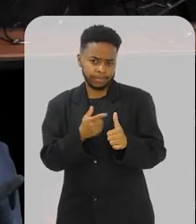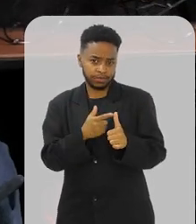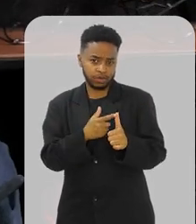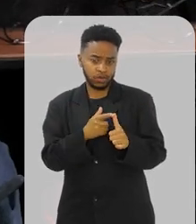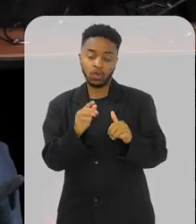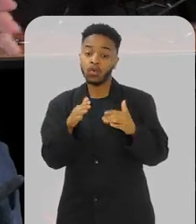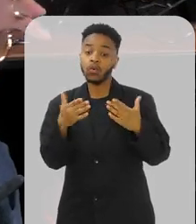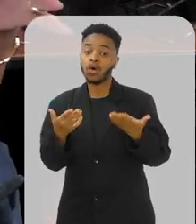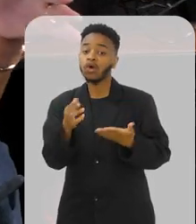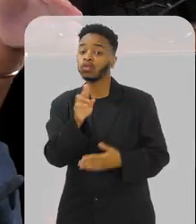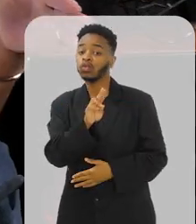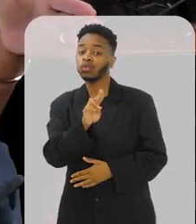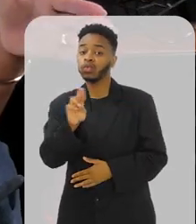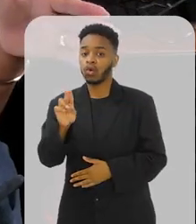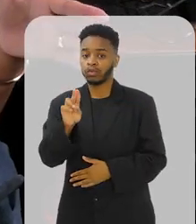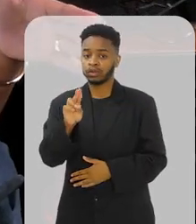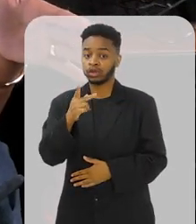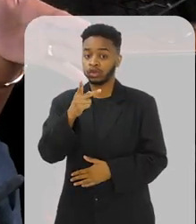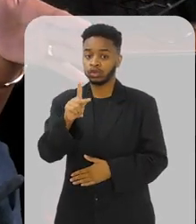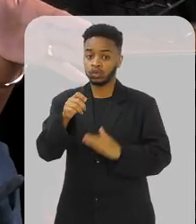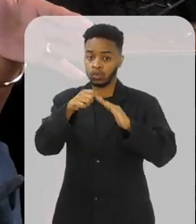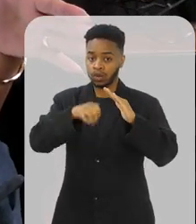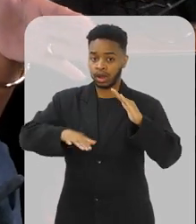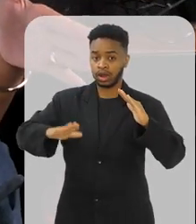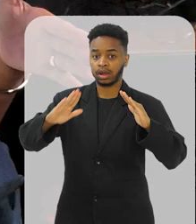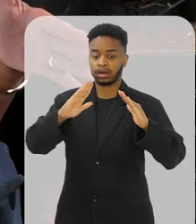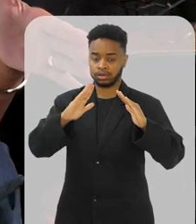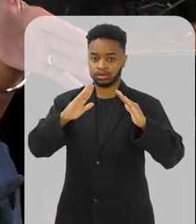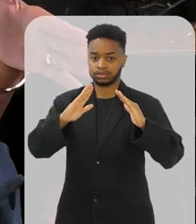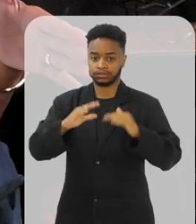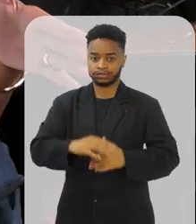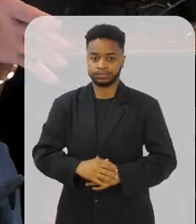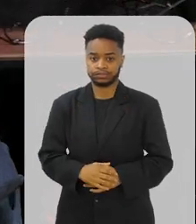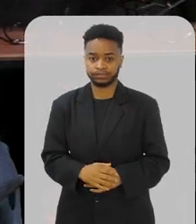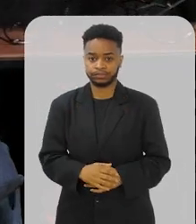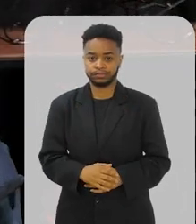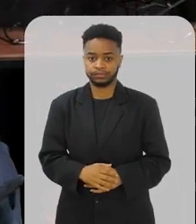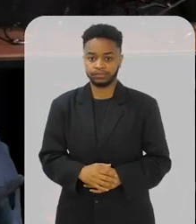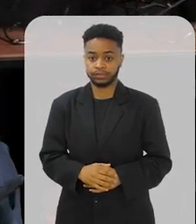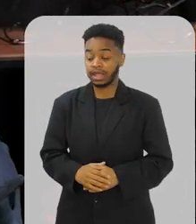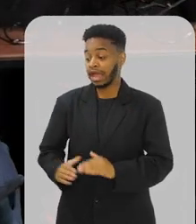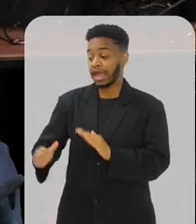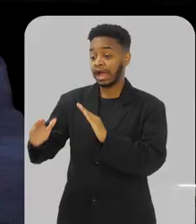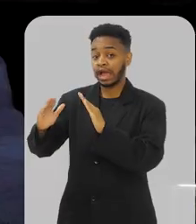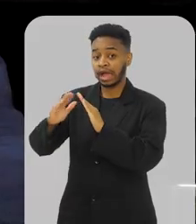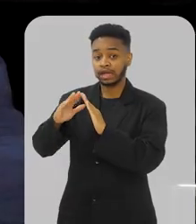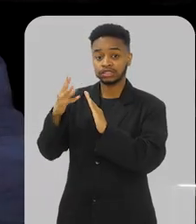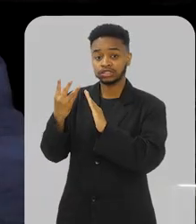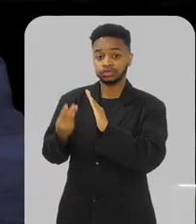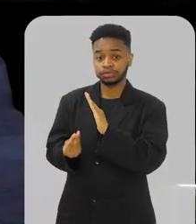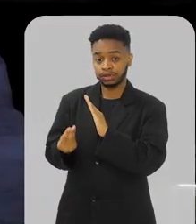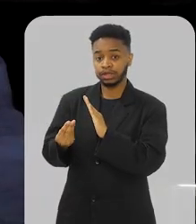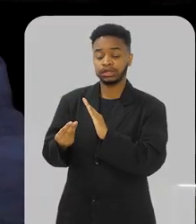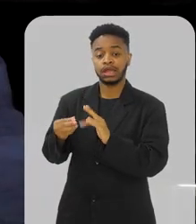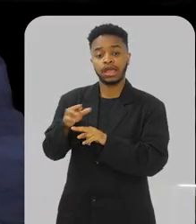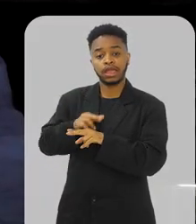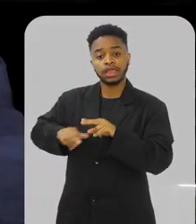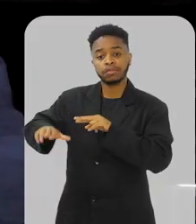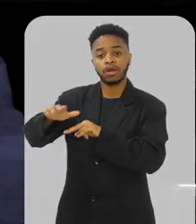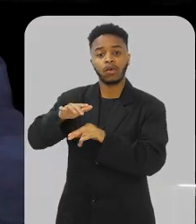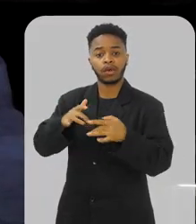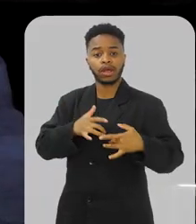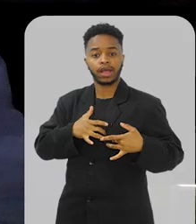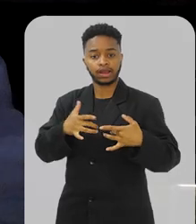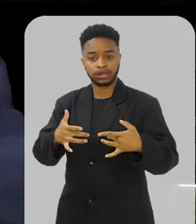qual é o nome da sua casa espiritual? Casa Espírita Irmãos de Caridade. Somos